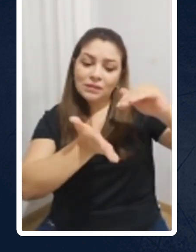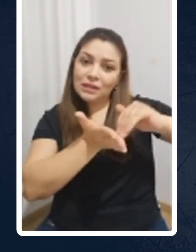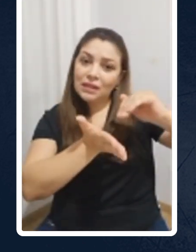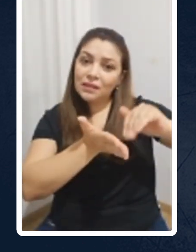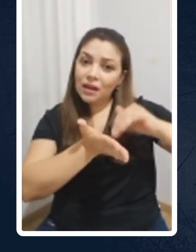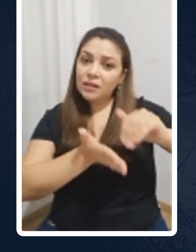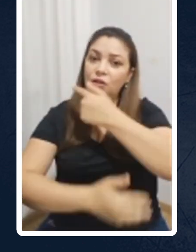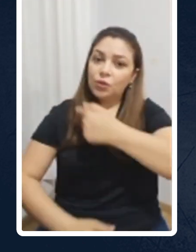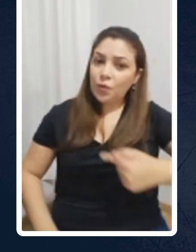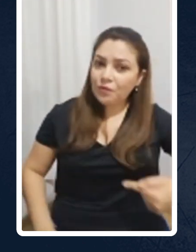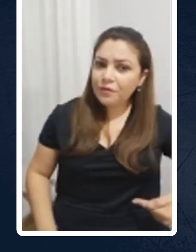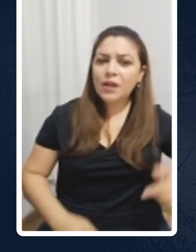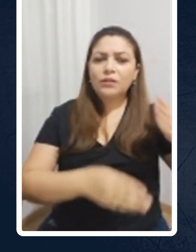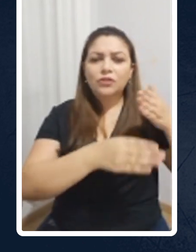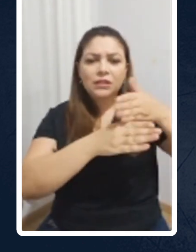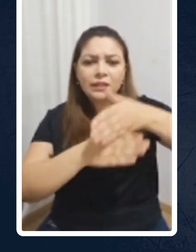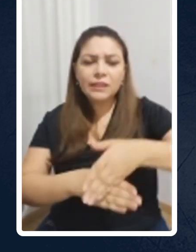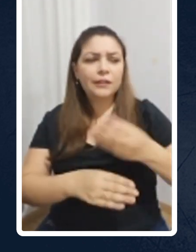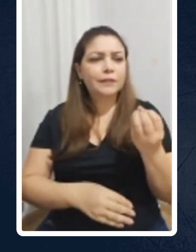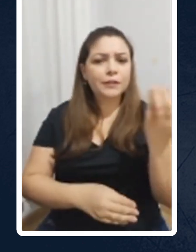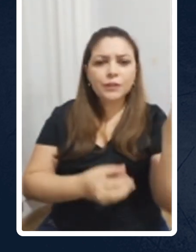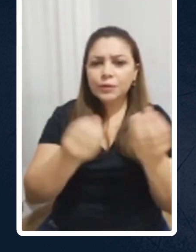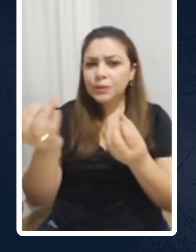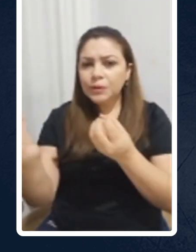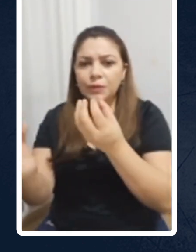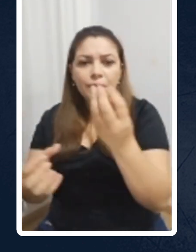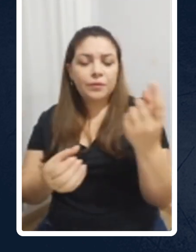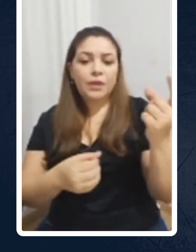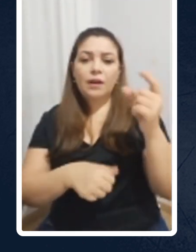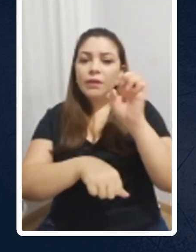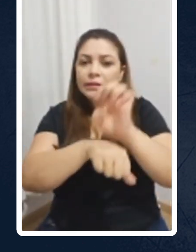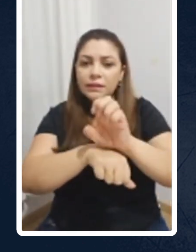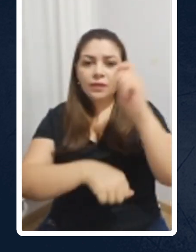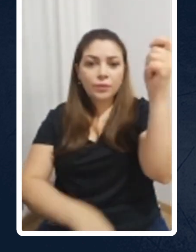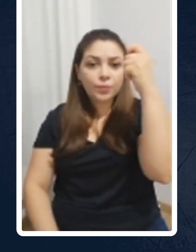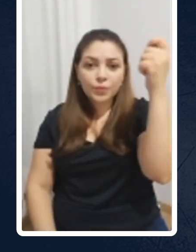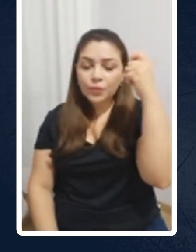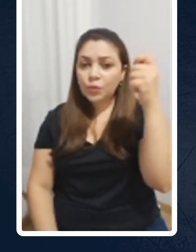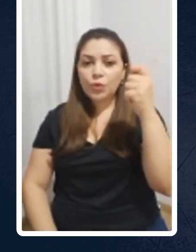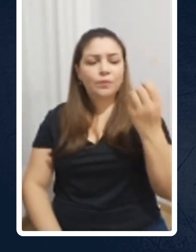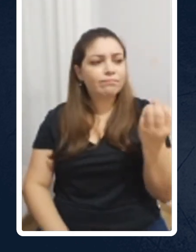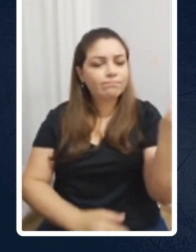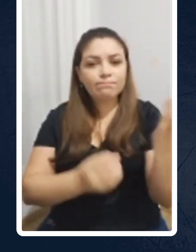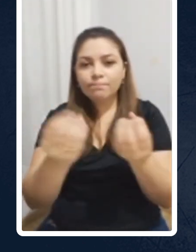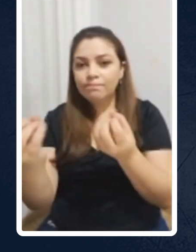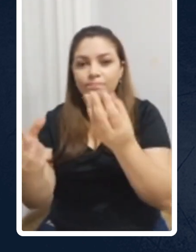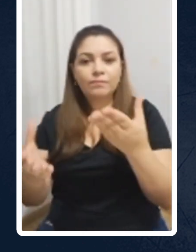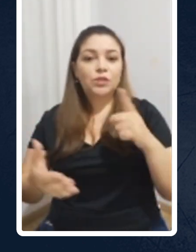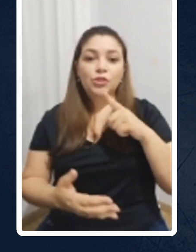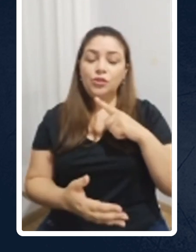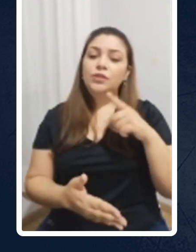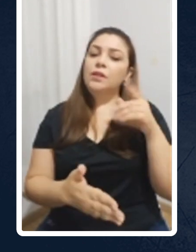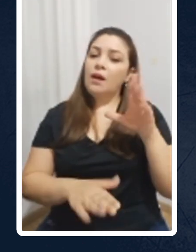reunião das famílias surdas das cidades do Rio Grande do Sul. E muitas vezes a secretária dizia,